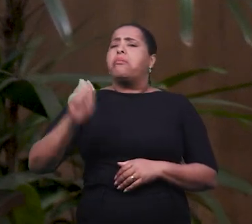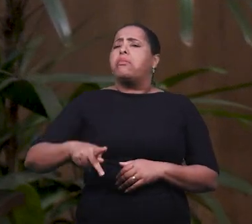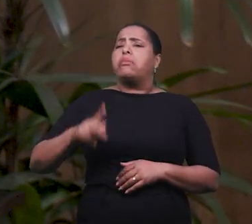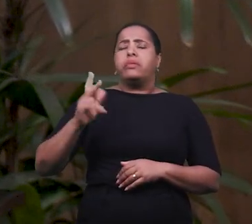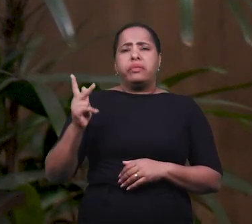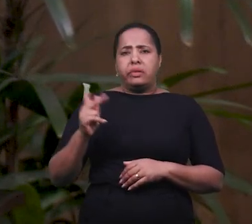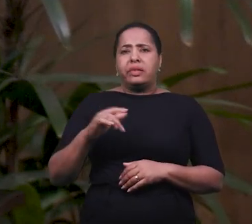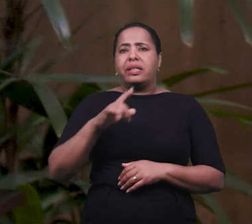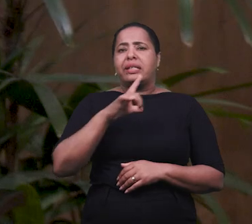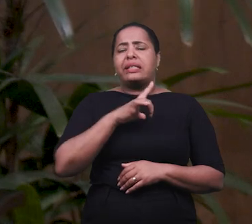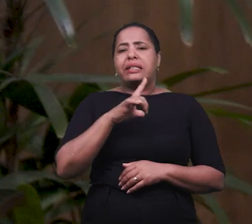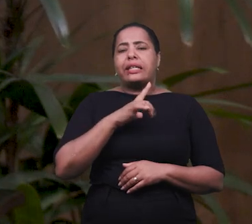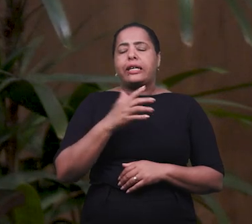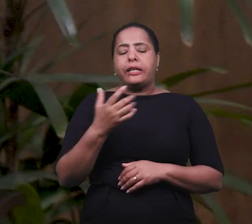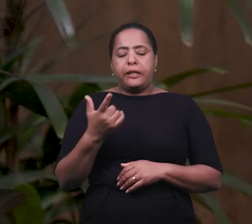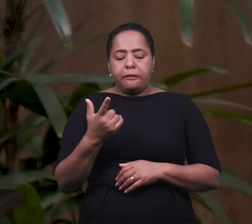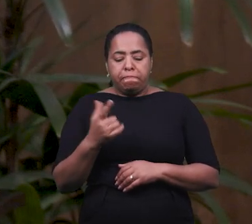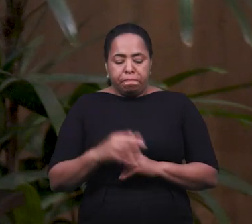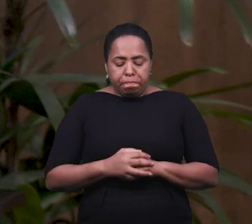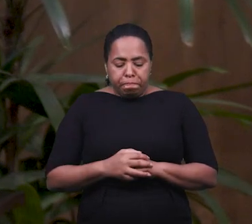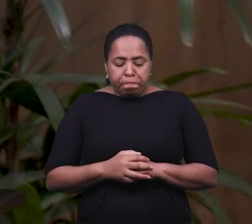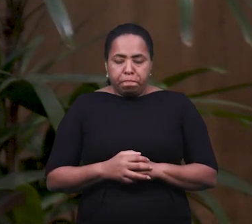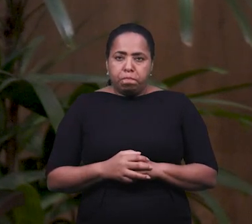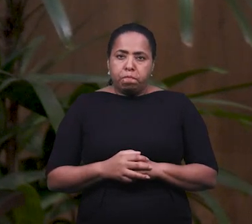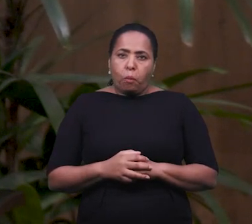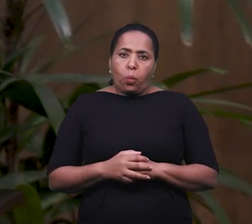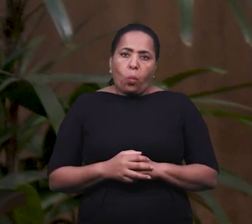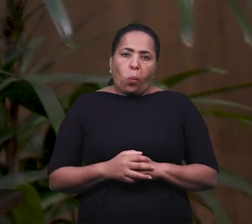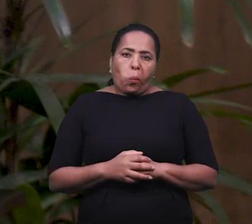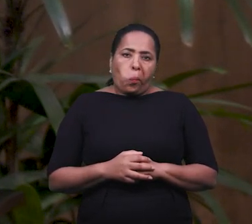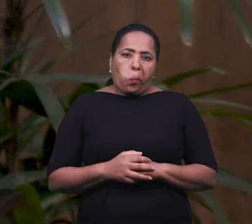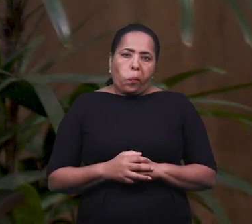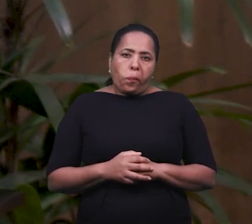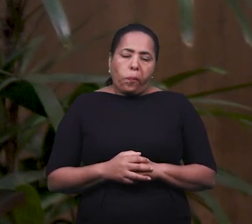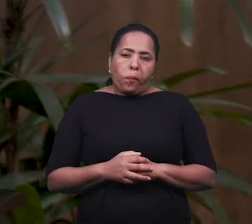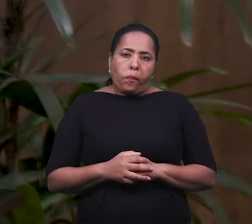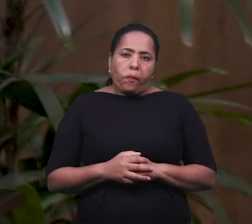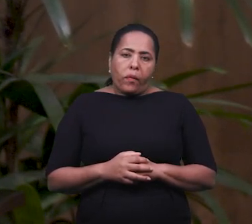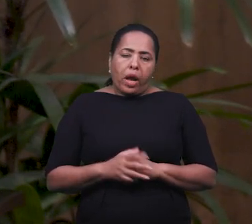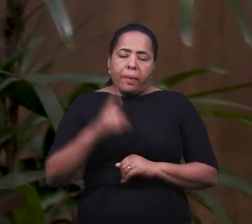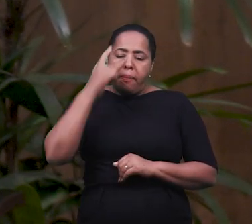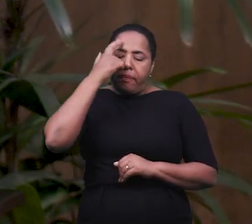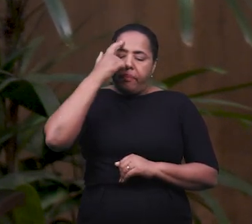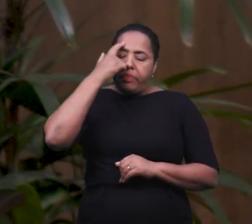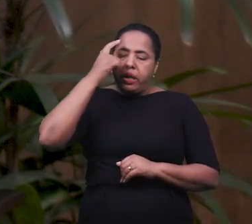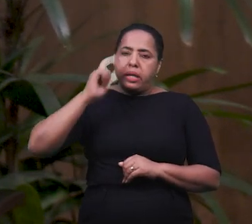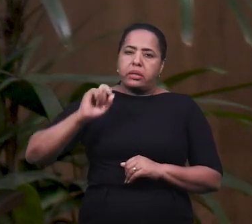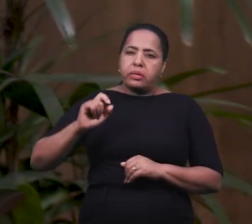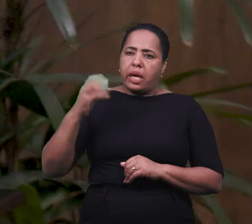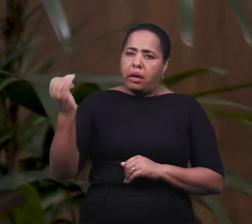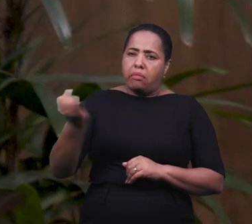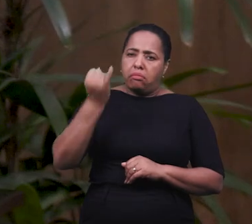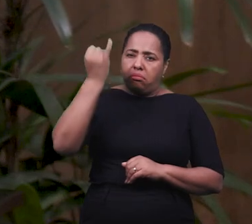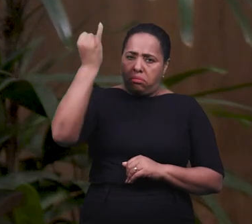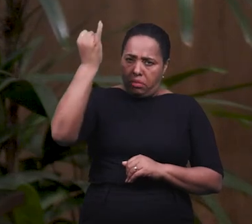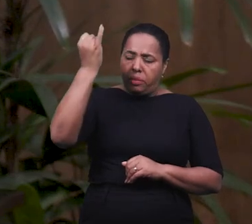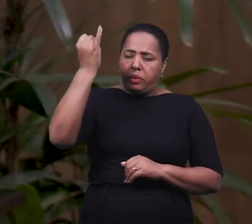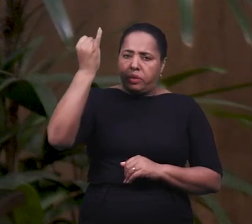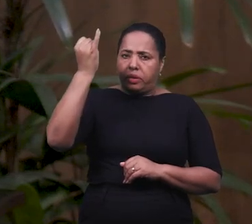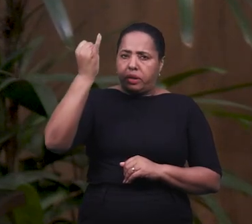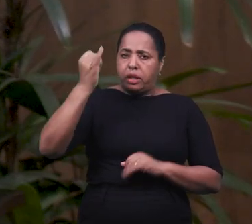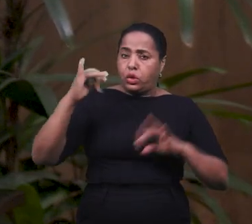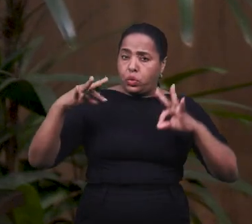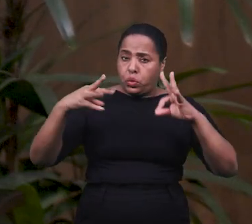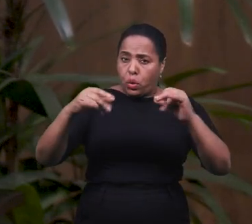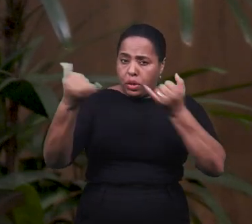aposentadoria, né? Tem uma questão até... eu penso que é importante até que outras pessoas